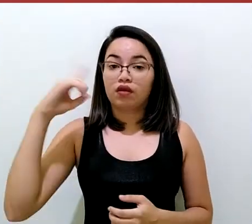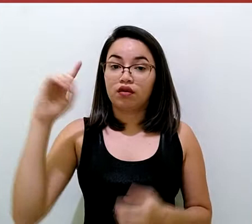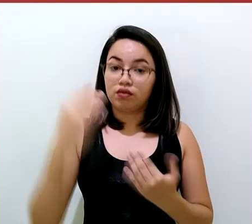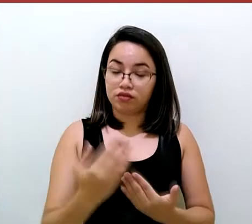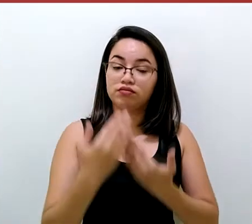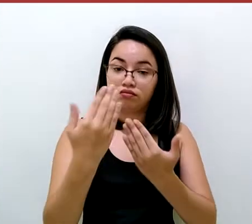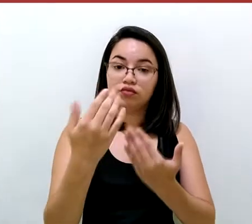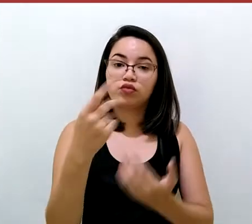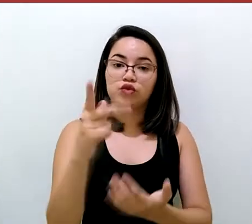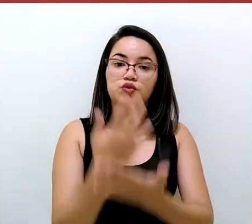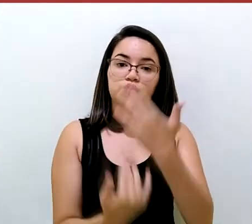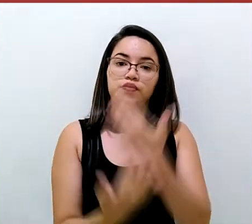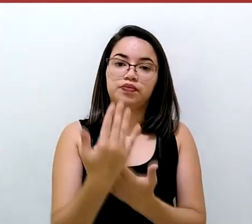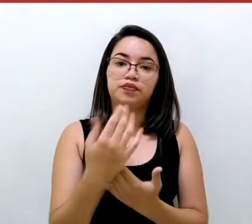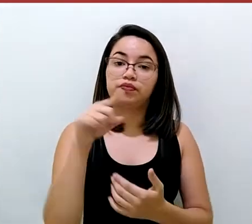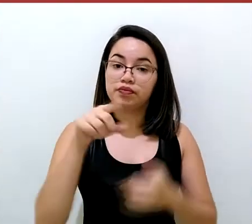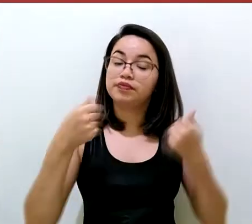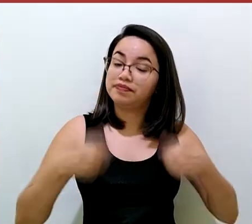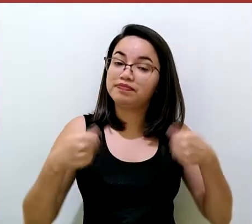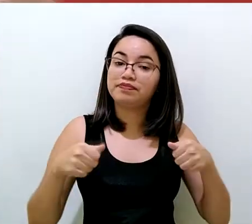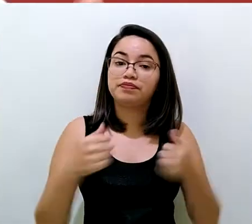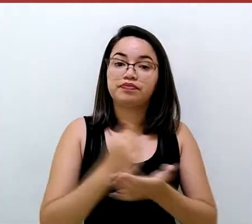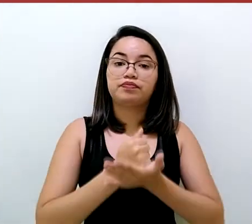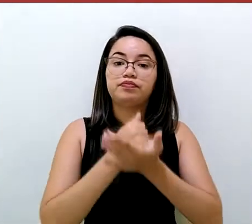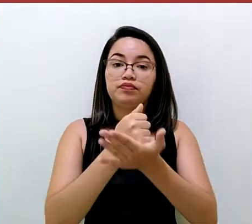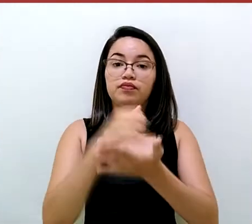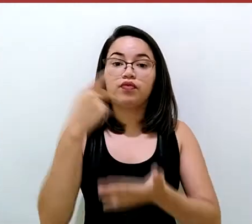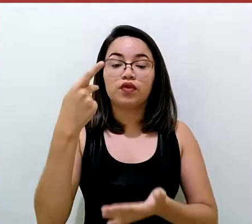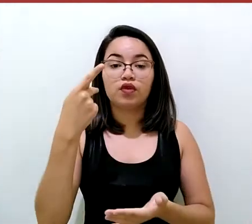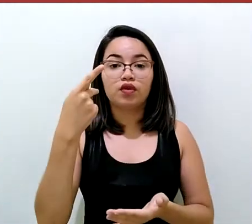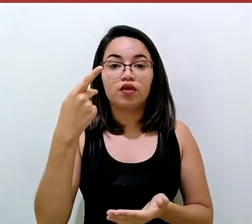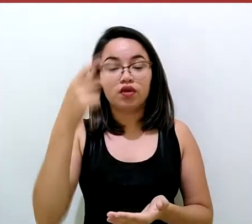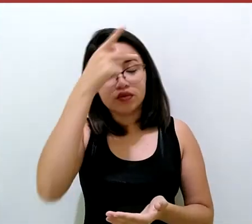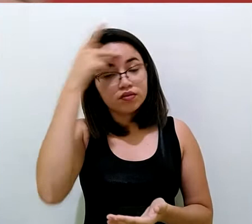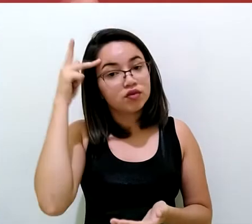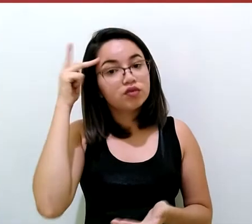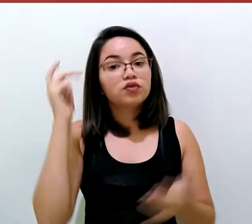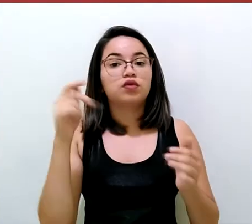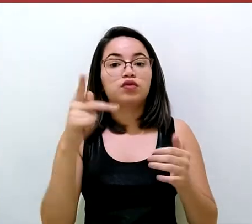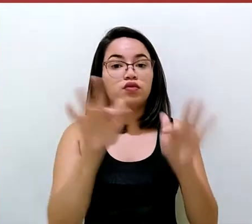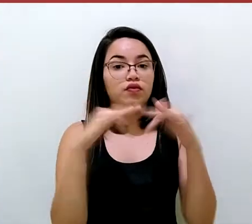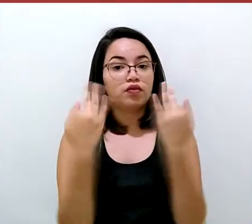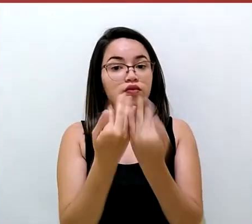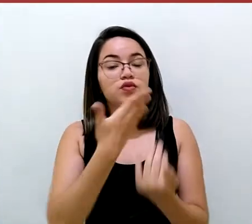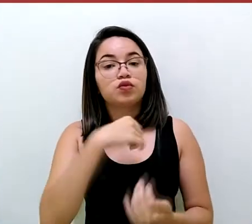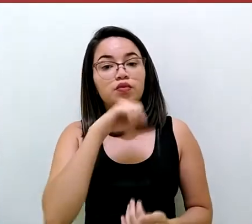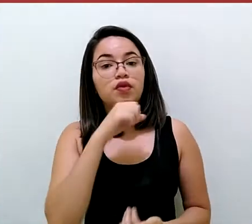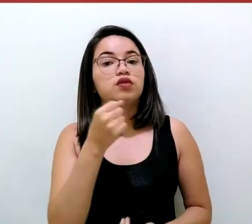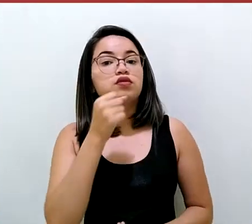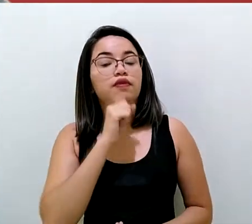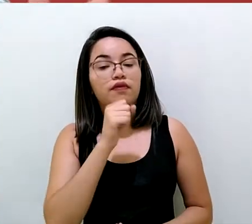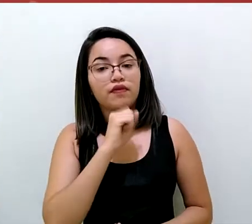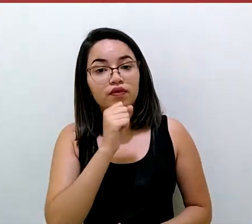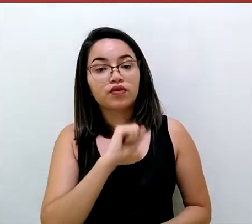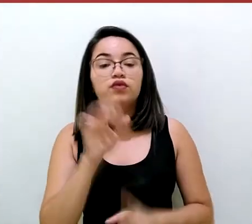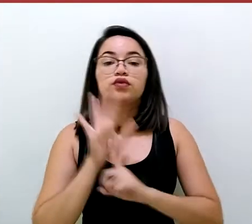que Deus colocou nas suas mãos. Você precisa ajudar seus parentes, seus pais, seus